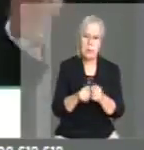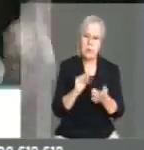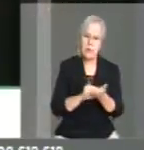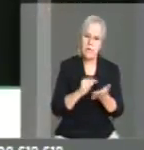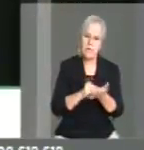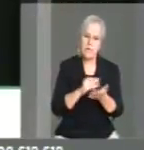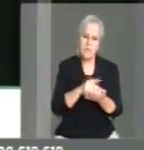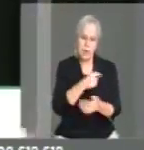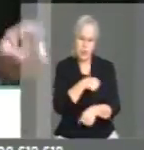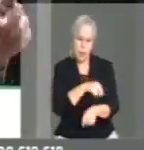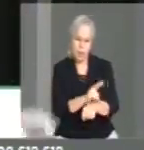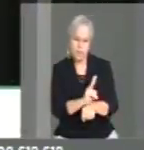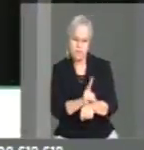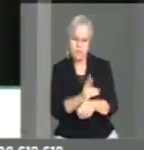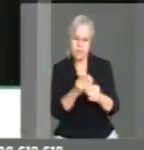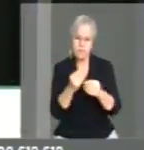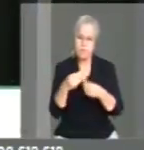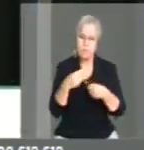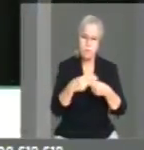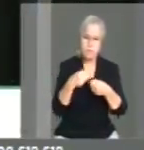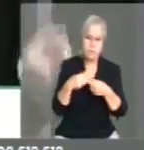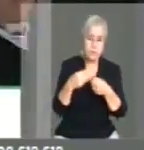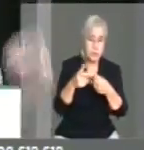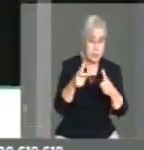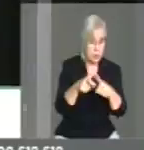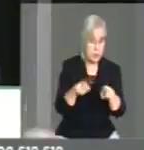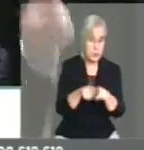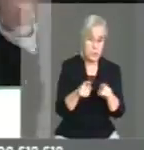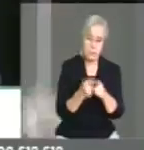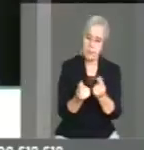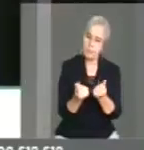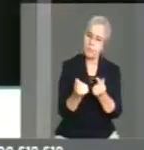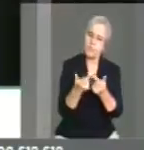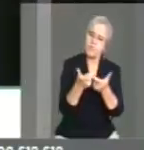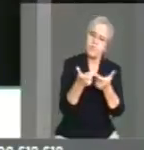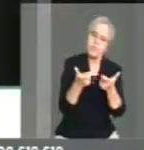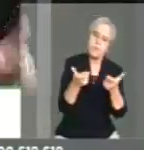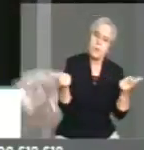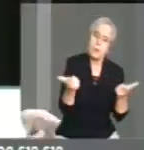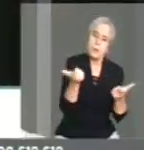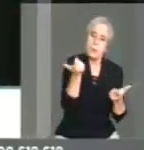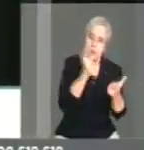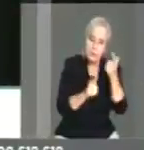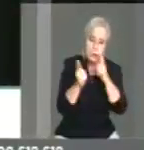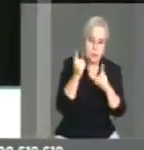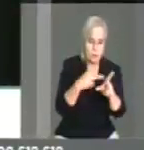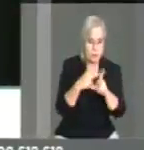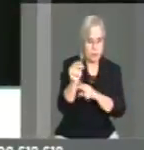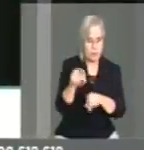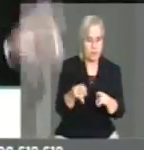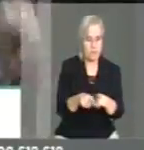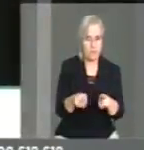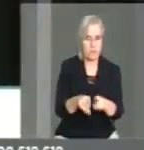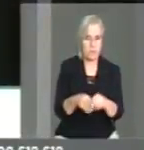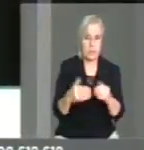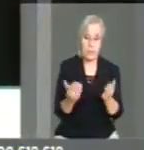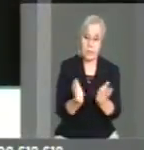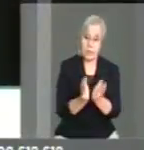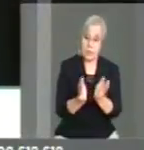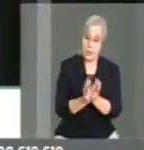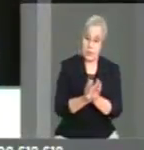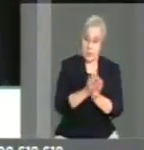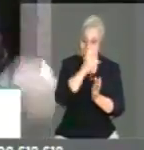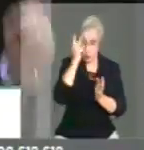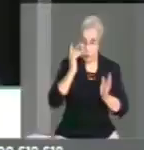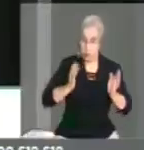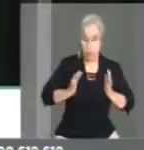fiscalização em muitos municípios, outros municípios menores, o Caixa 2 campeou, e a compra de voto também. E os ricos das